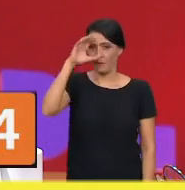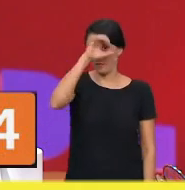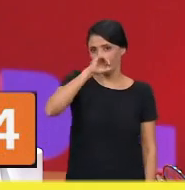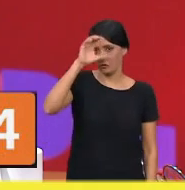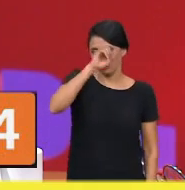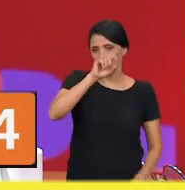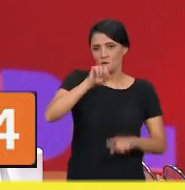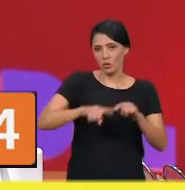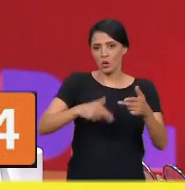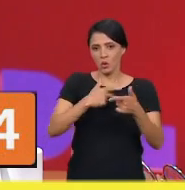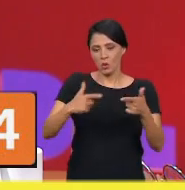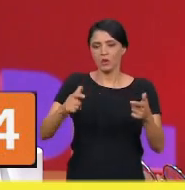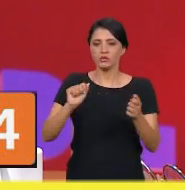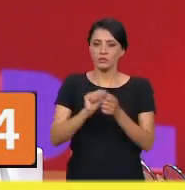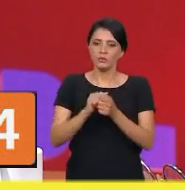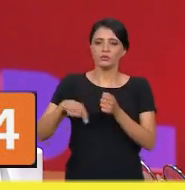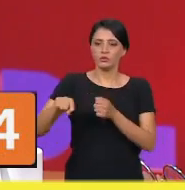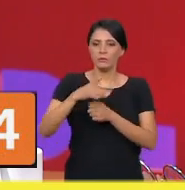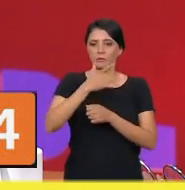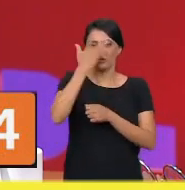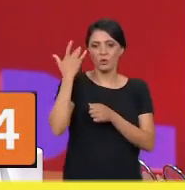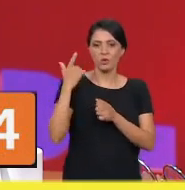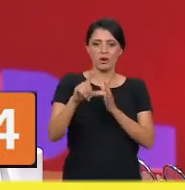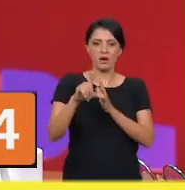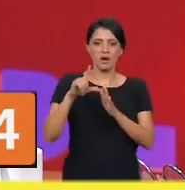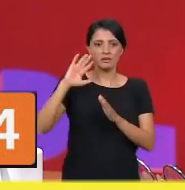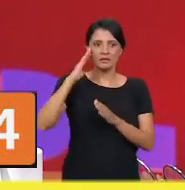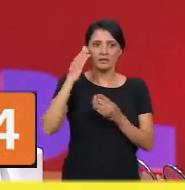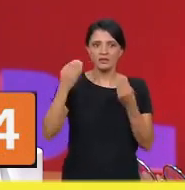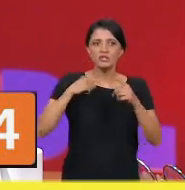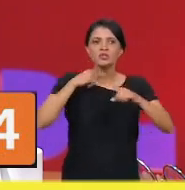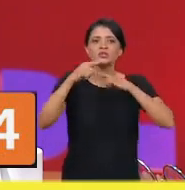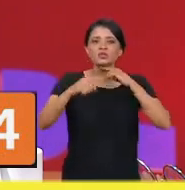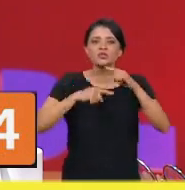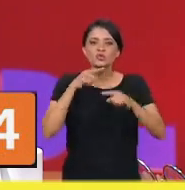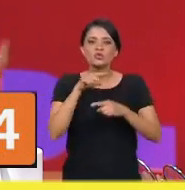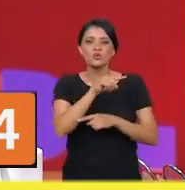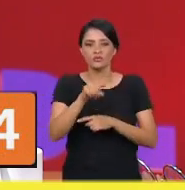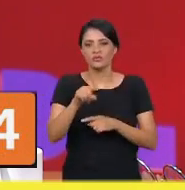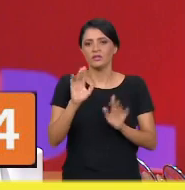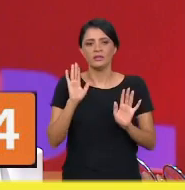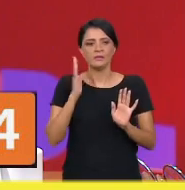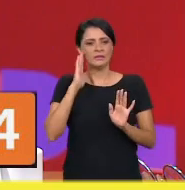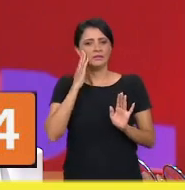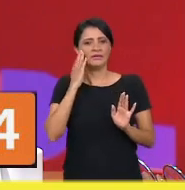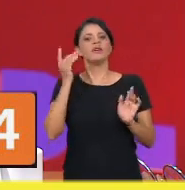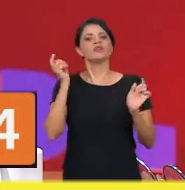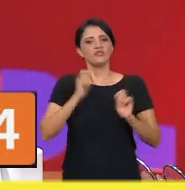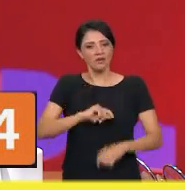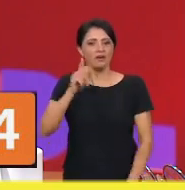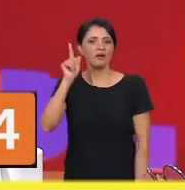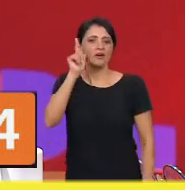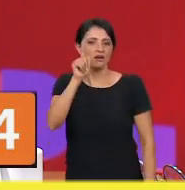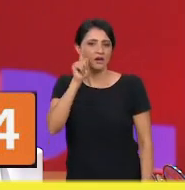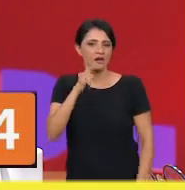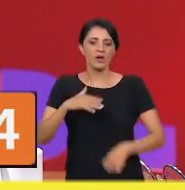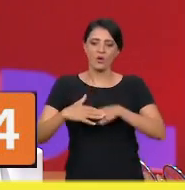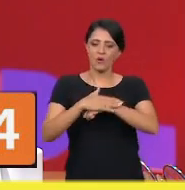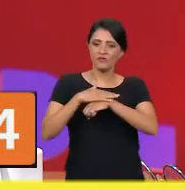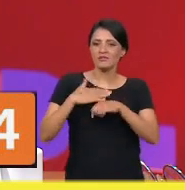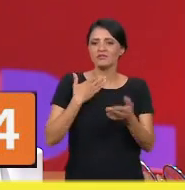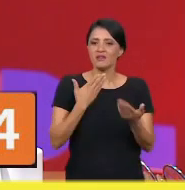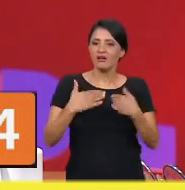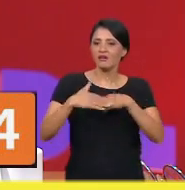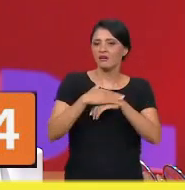muita coisa com as pessoas. Antes eu sequer entendia as dúvidas das pessoas. Hoje eu já consigo conversar, ter um